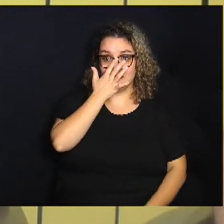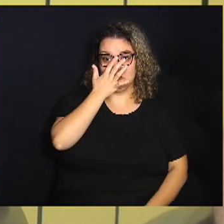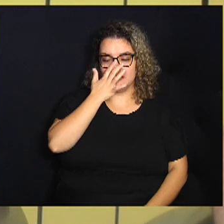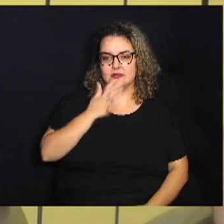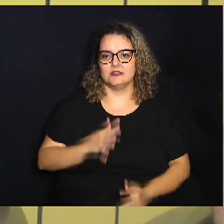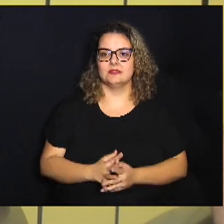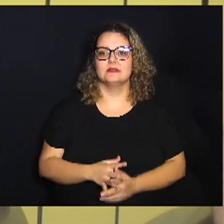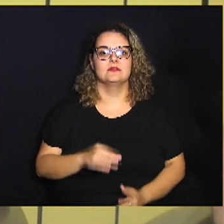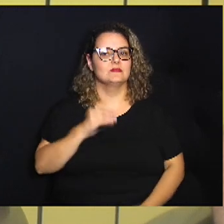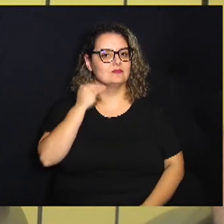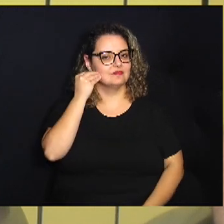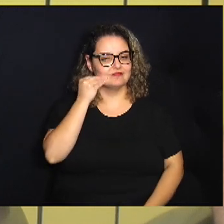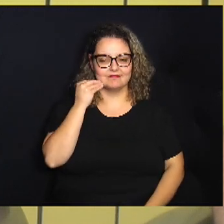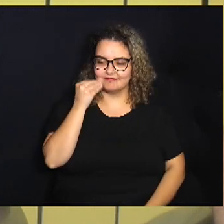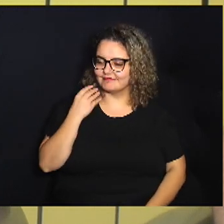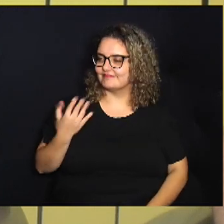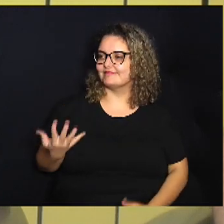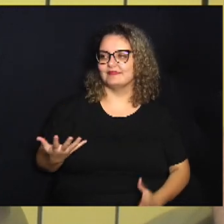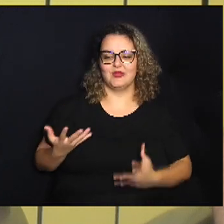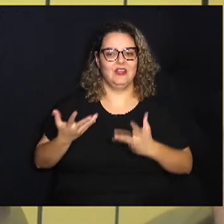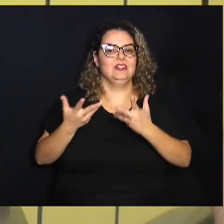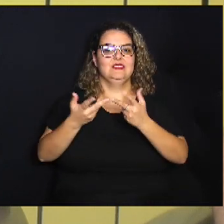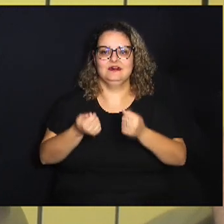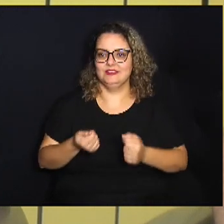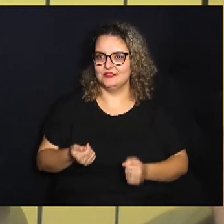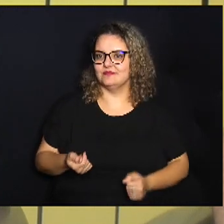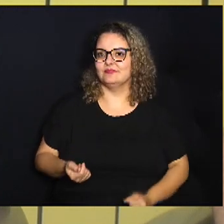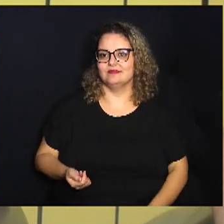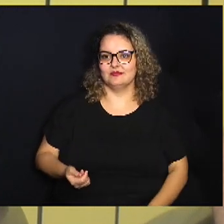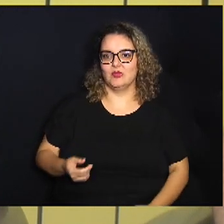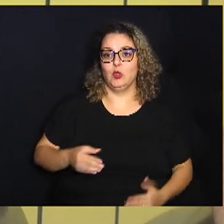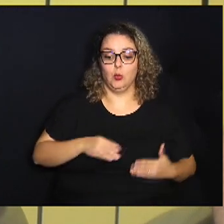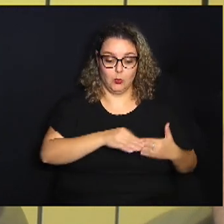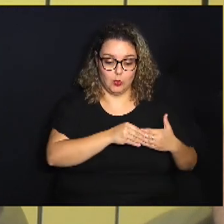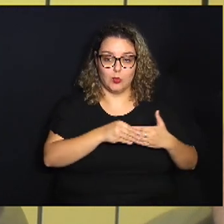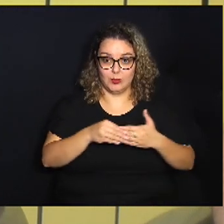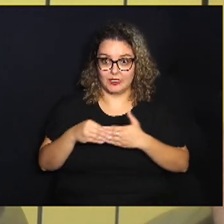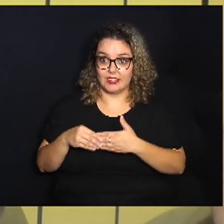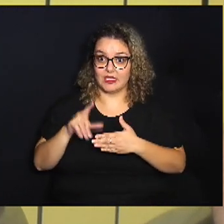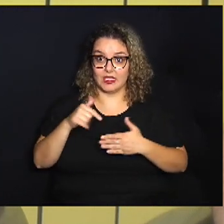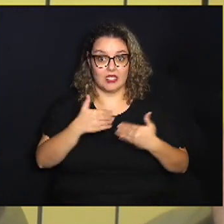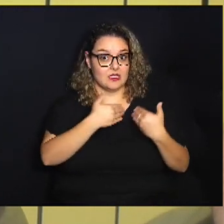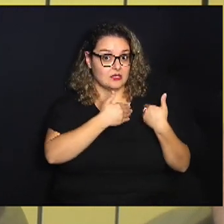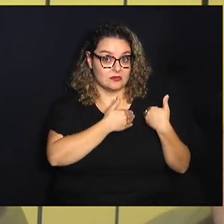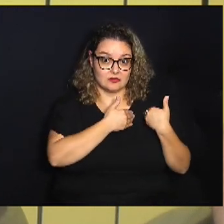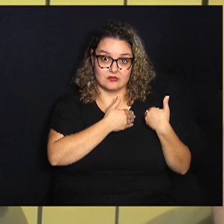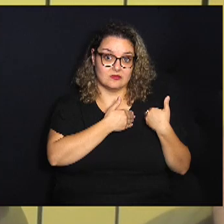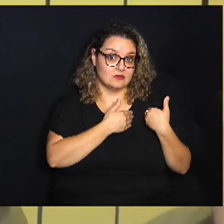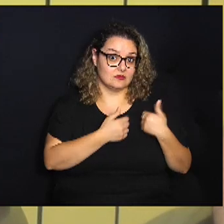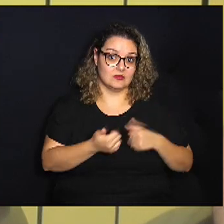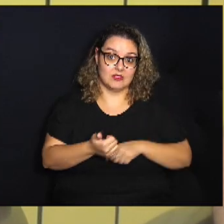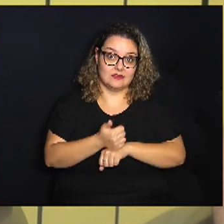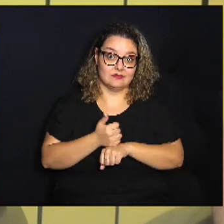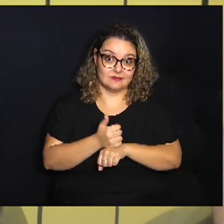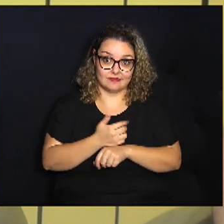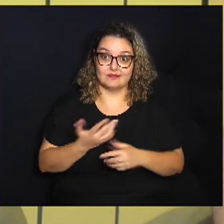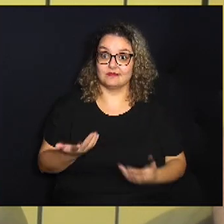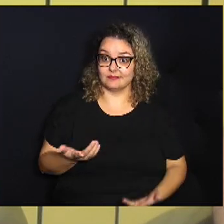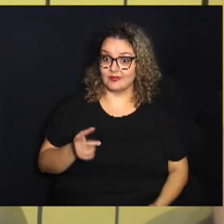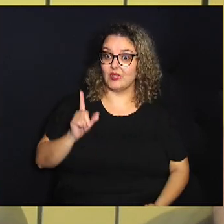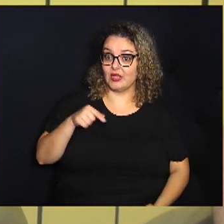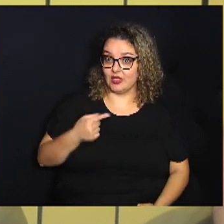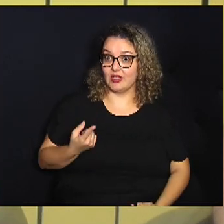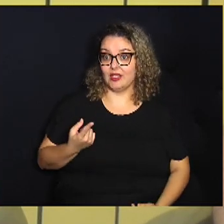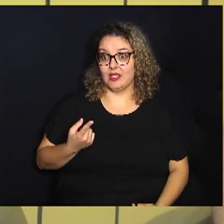uma experiência muito interessante, assim, é algo que o guia, ele é responsável pelo atleta, né? Então ele tem que, é uma prova